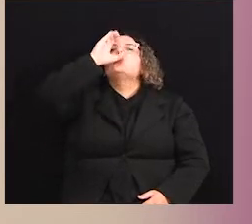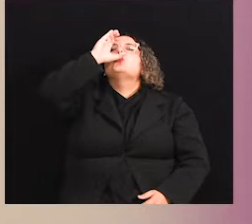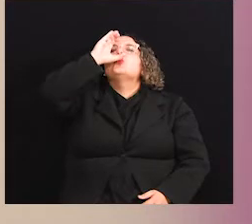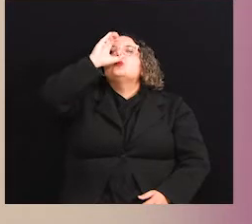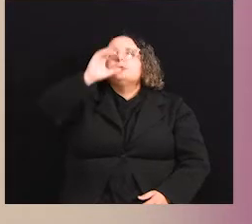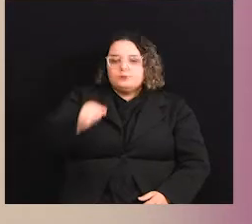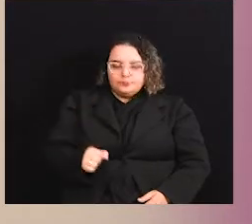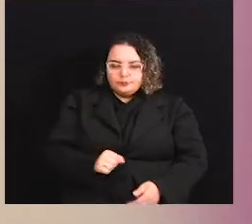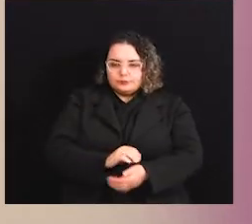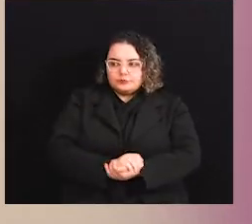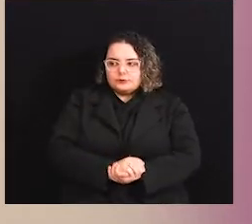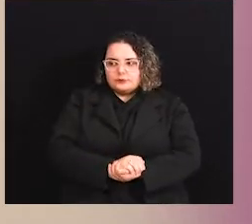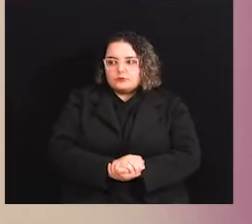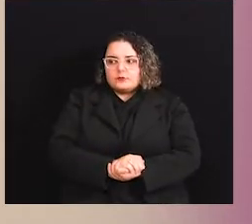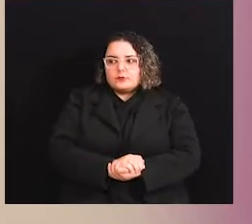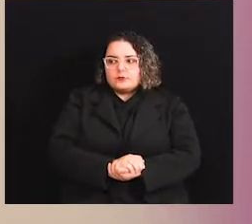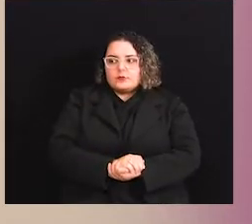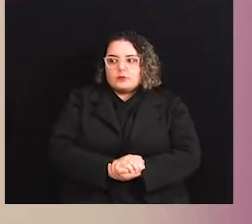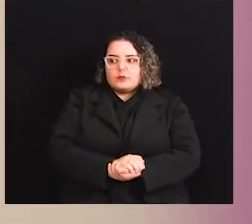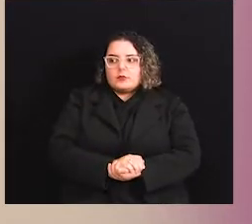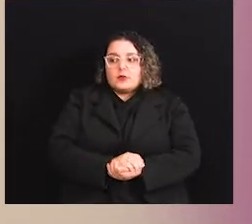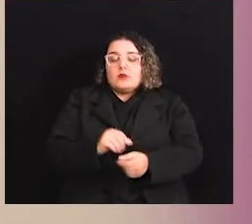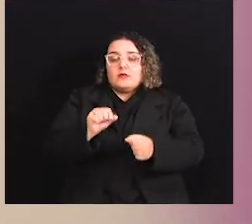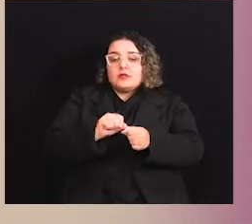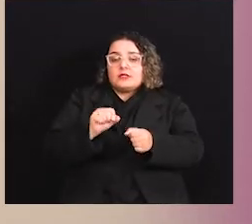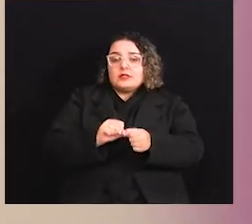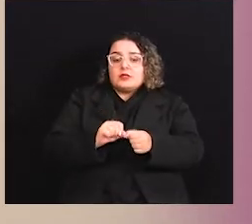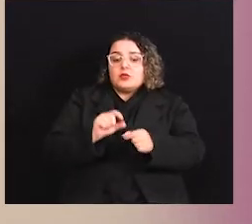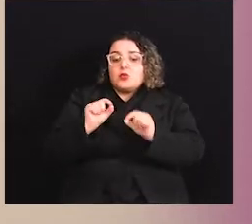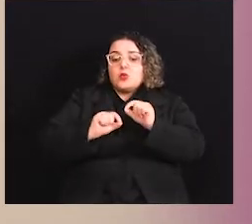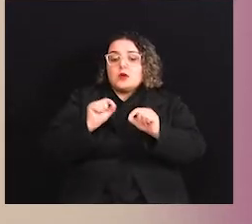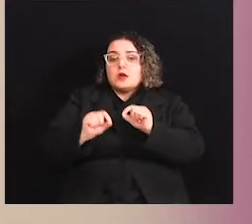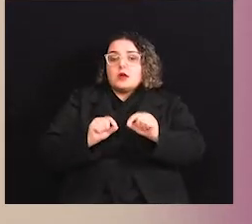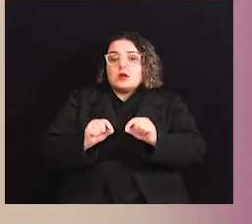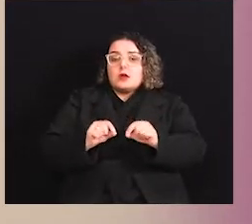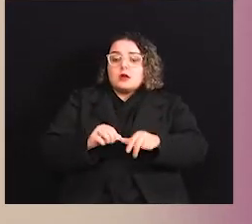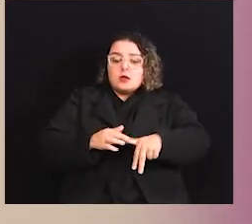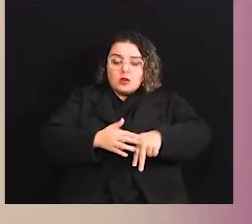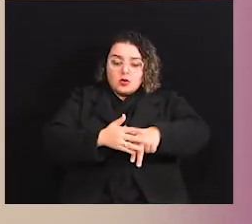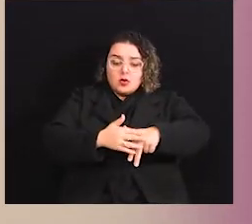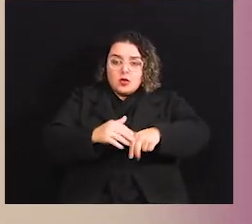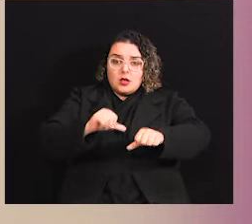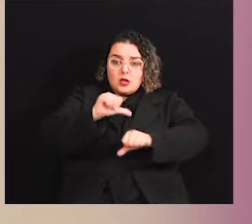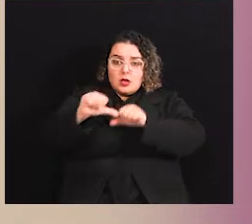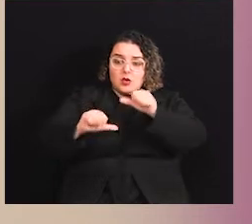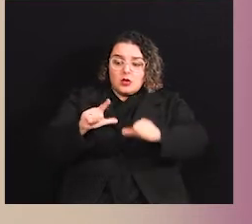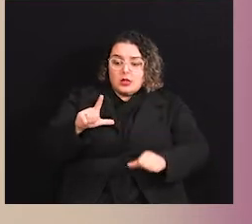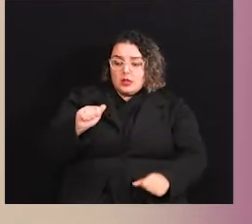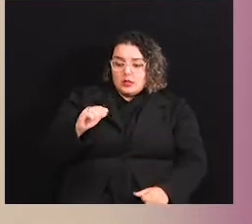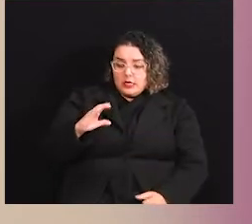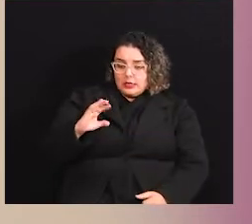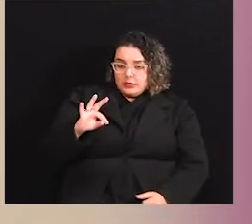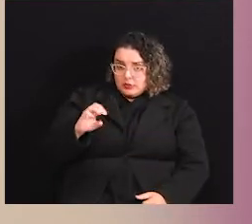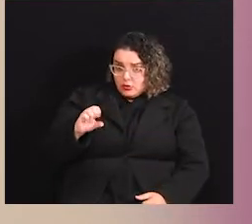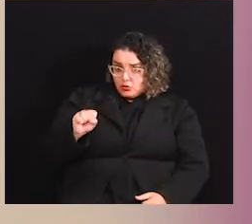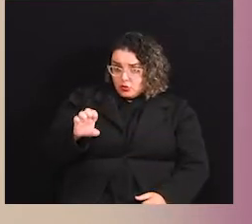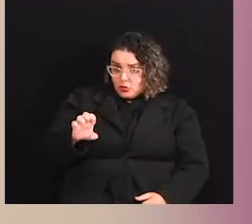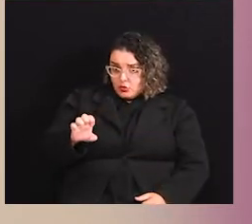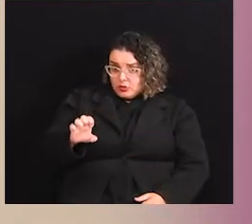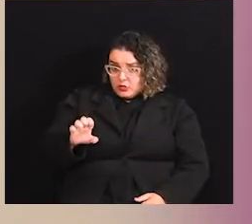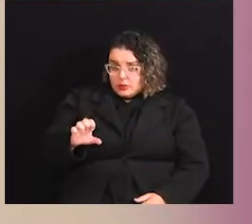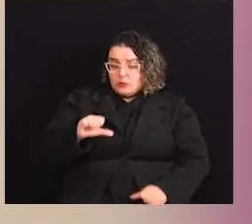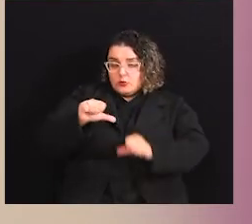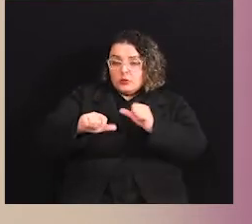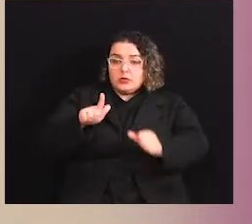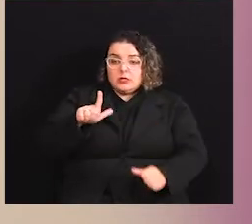de lactose pura deve fazer com que o paciente converta essa lactose em glicose depois de determinados